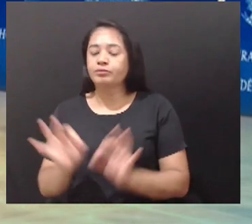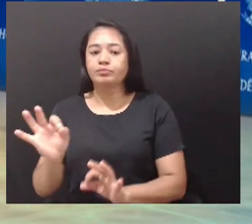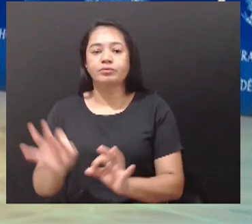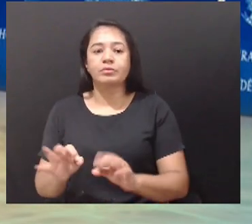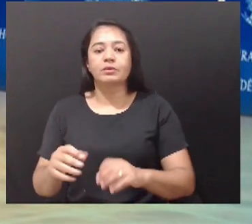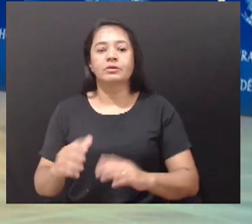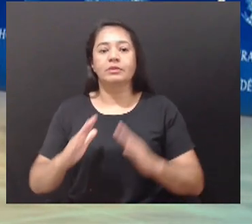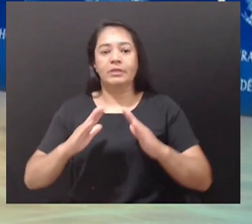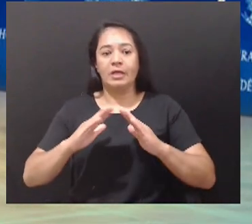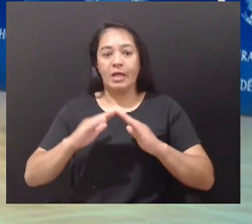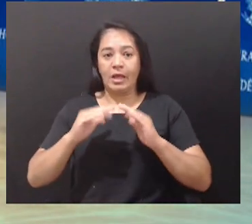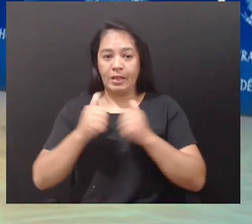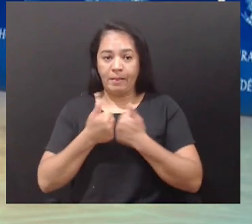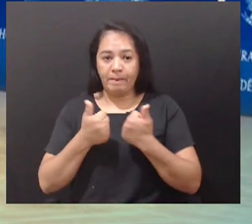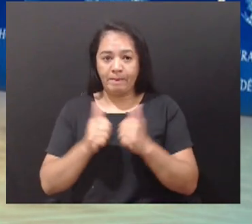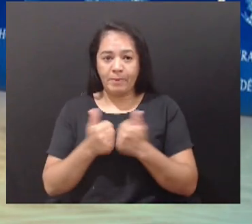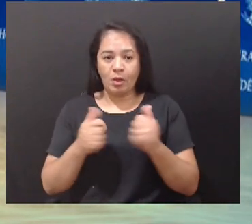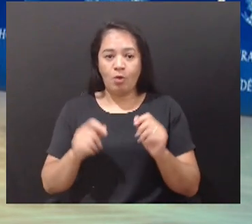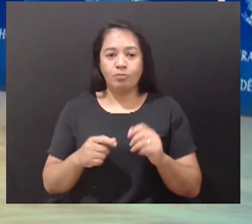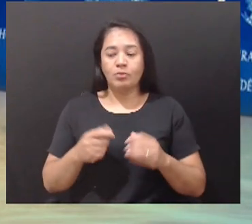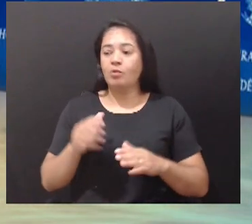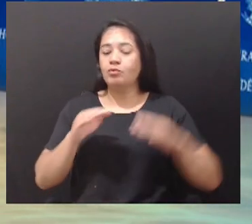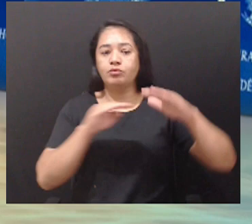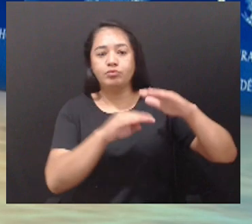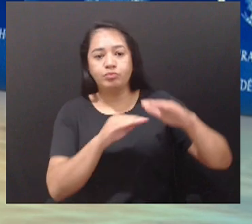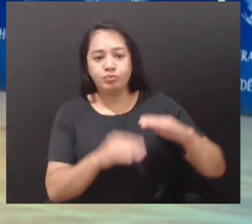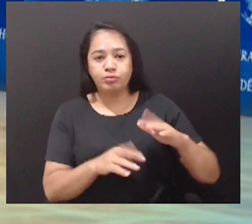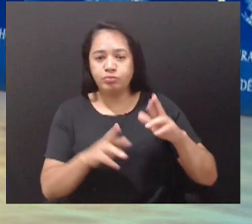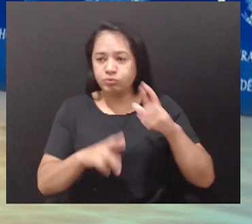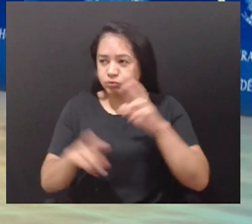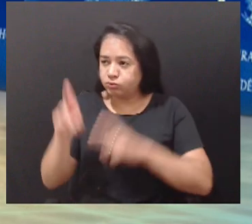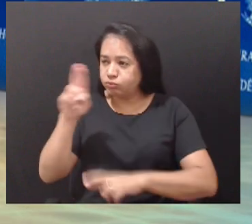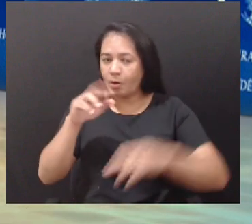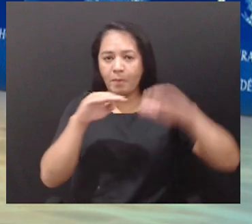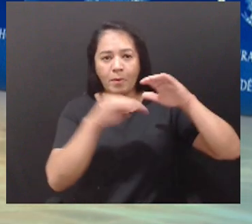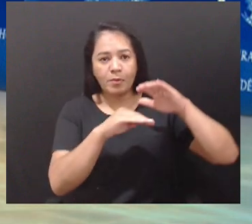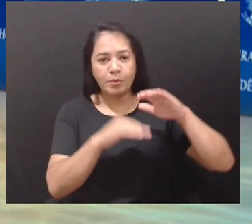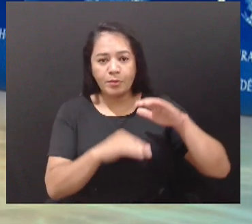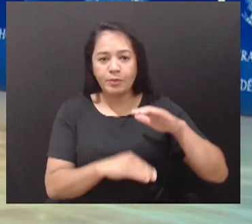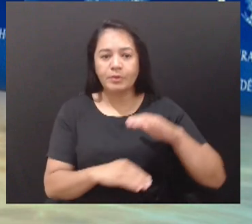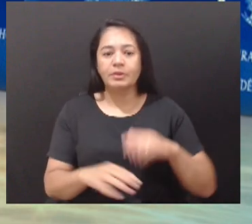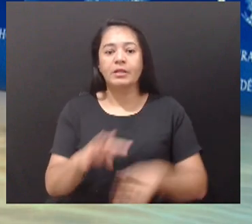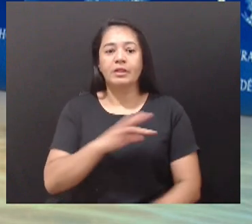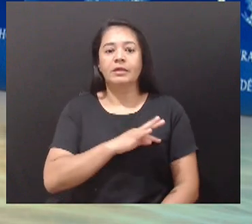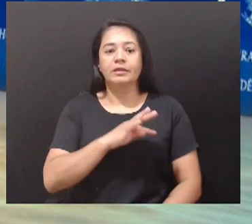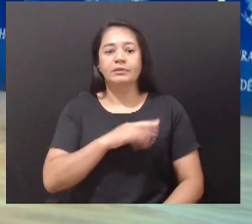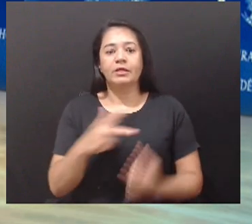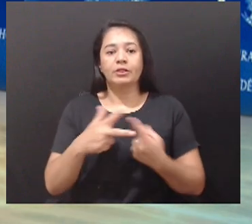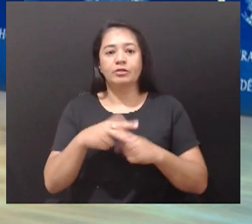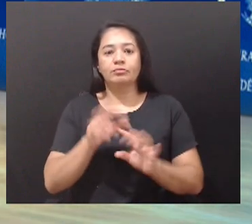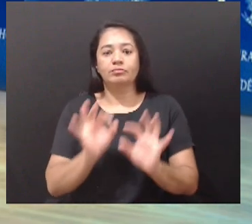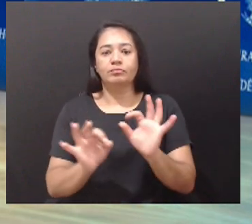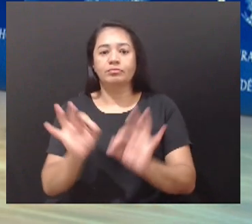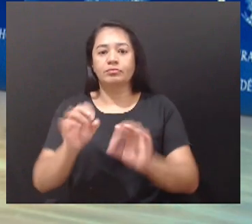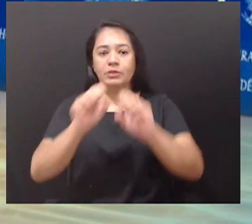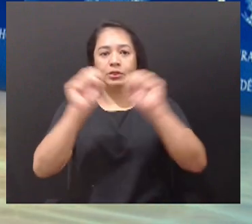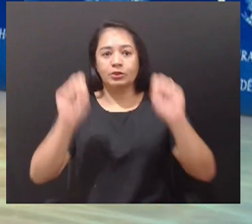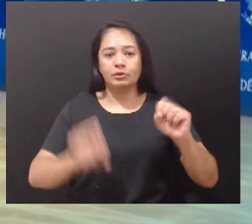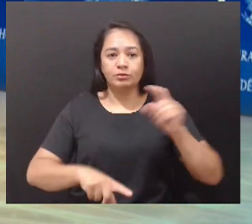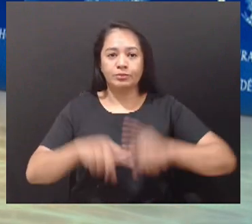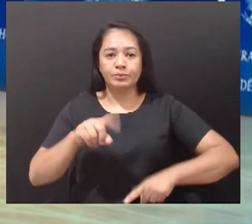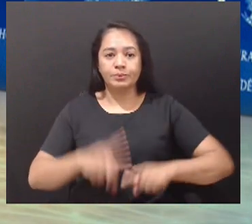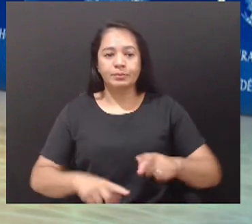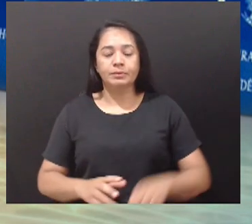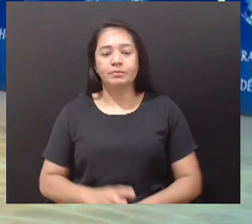repositor, supervisor de almoxarifado, técnico de manutenção de sistemas e instrumentos.